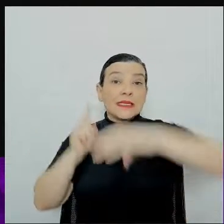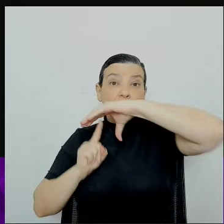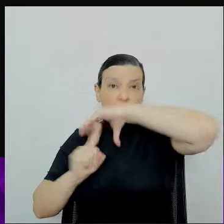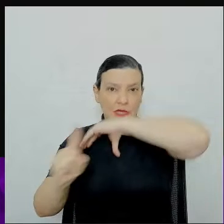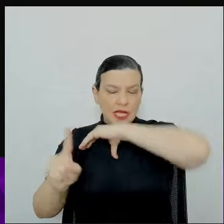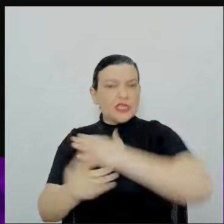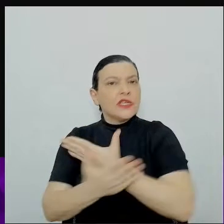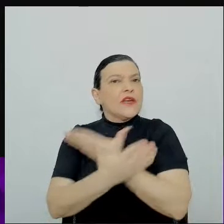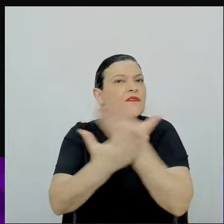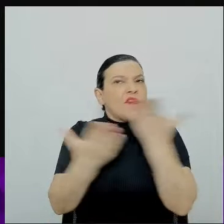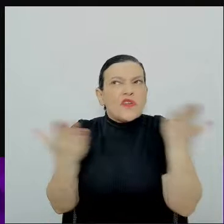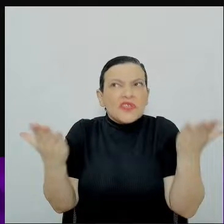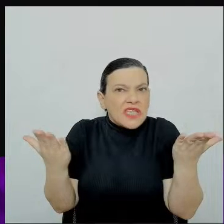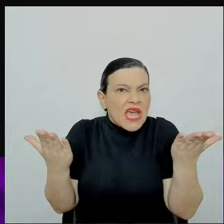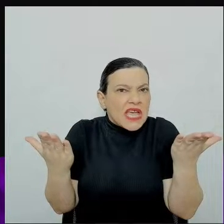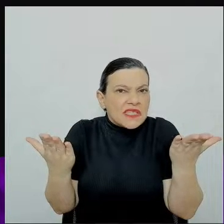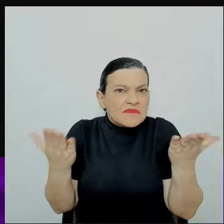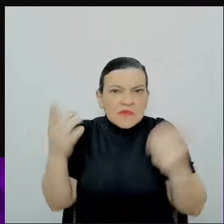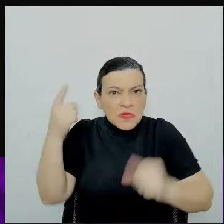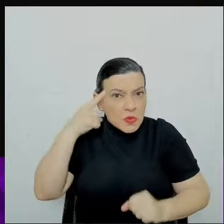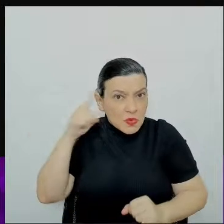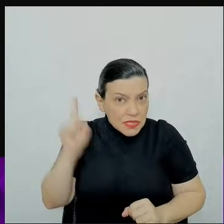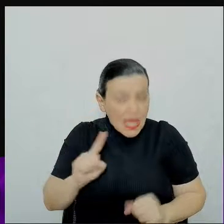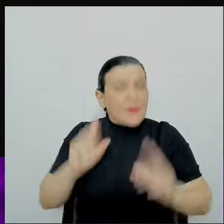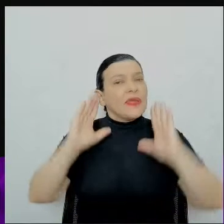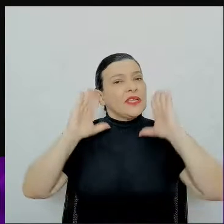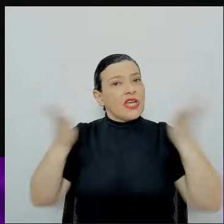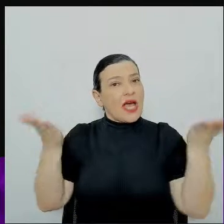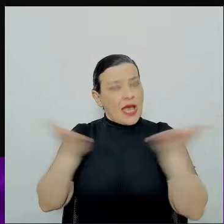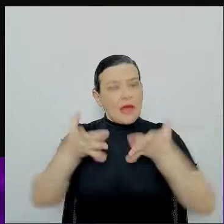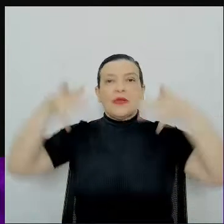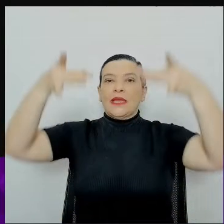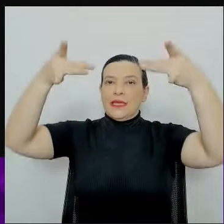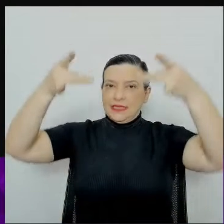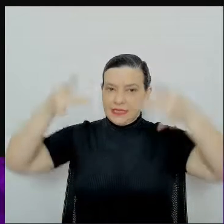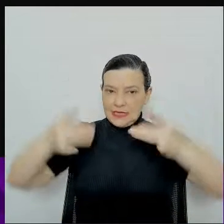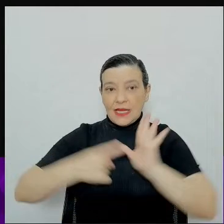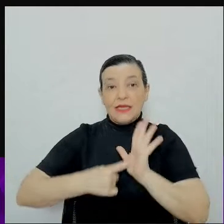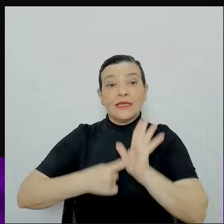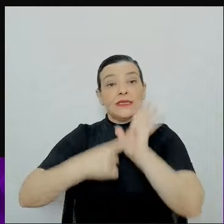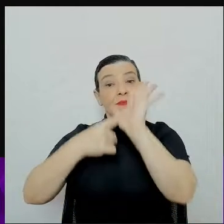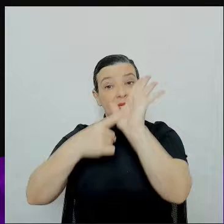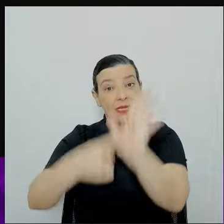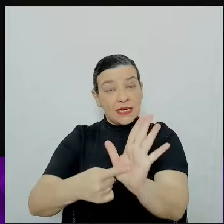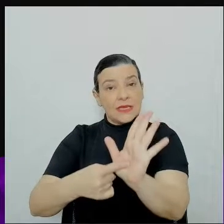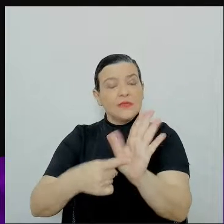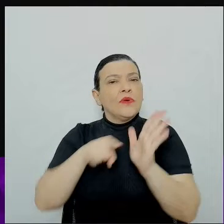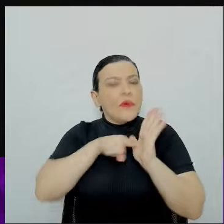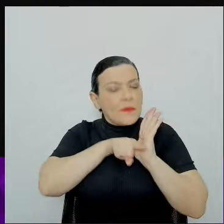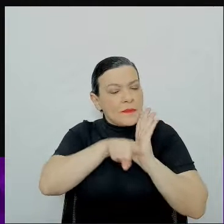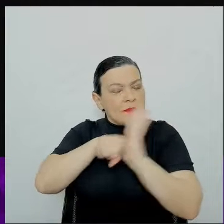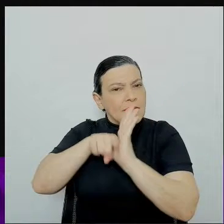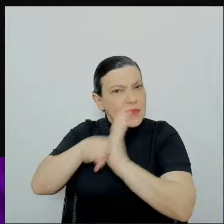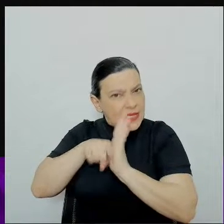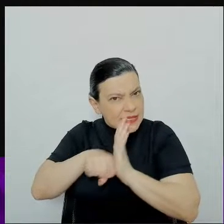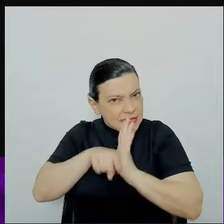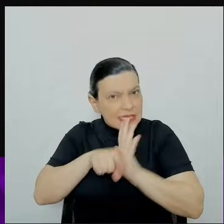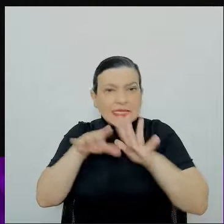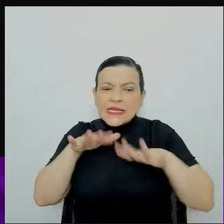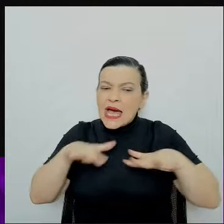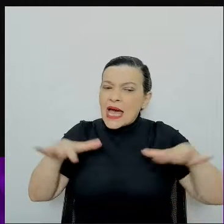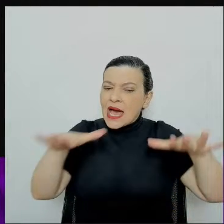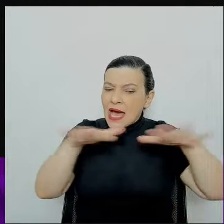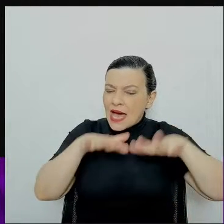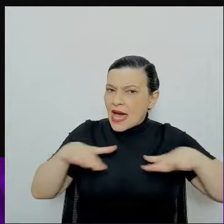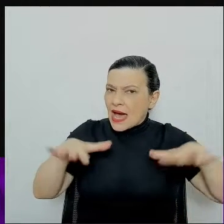vocês nunca ouviram falar sobre isso, eu já trago mais um easter egg aqui que pesquisem sobre a era da experiência do cliente, porque a vida